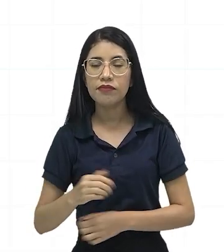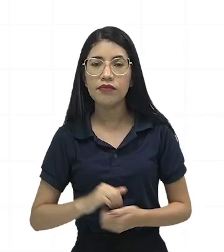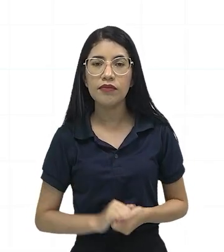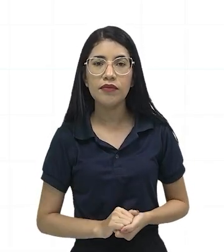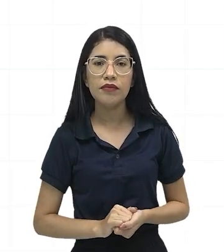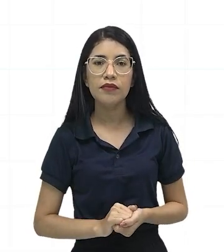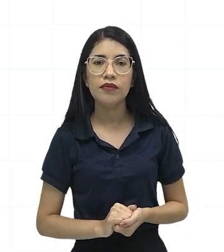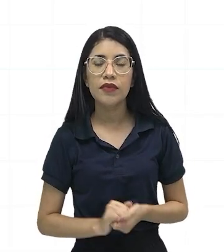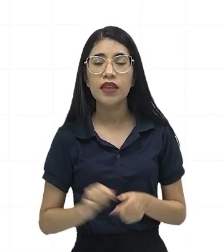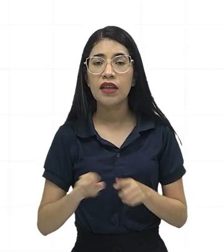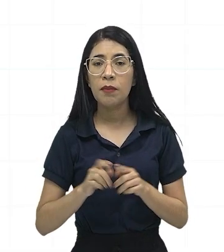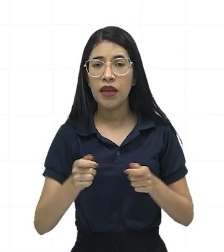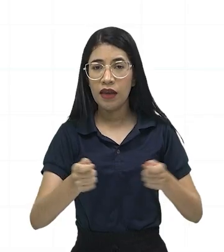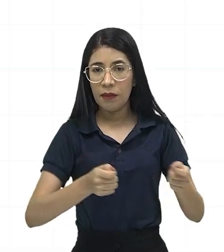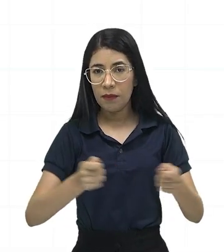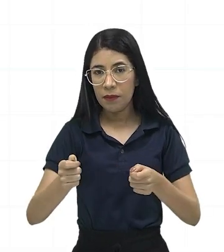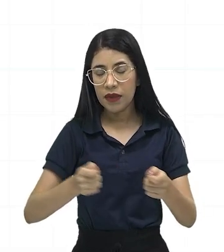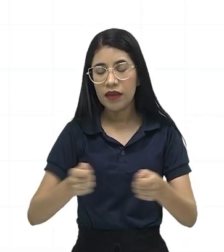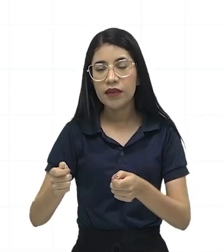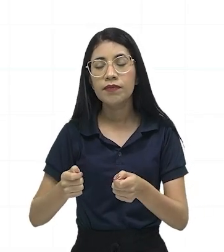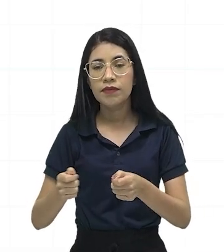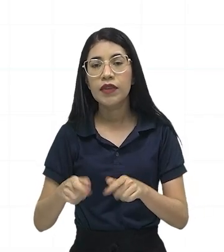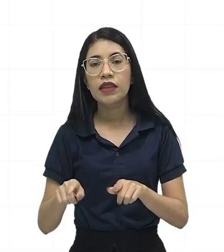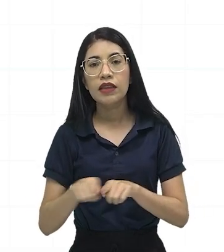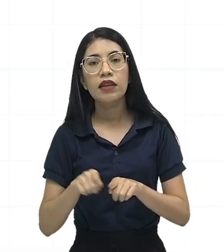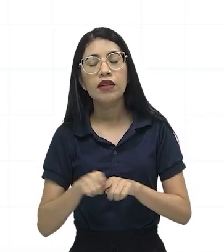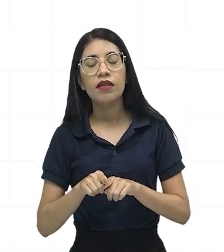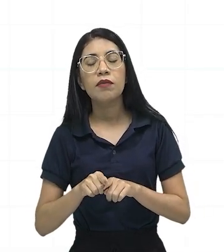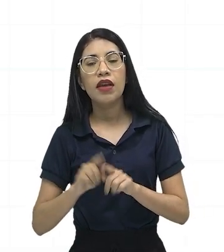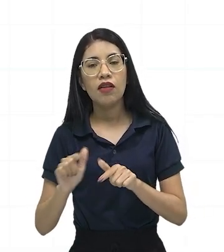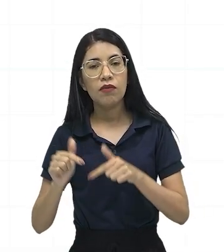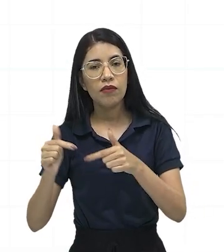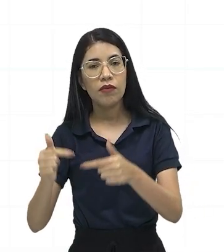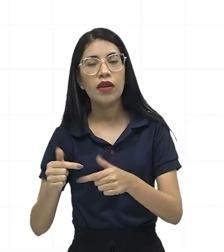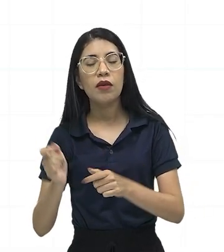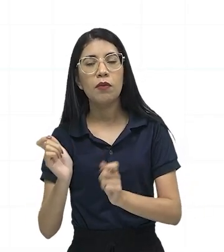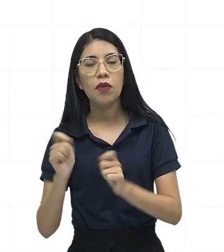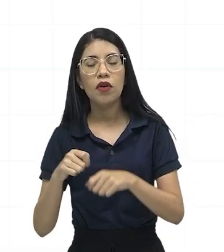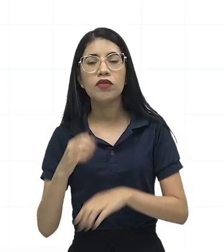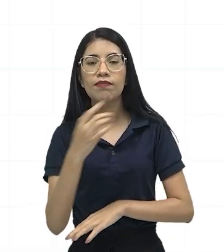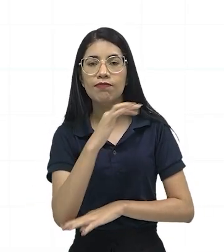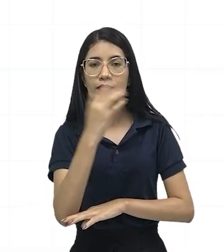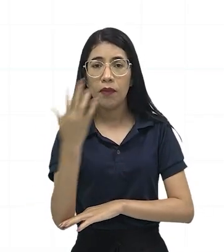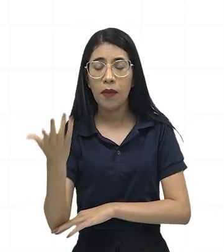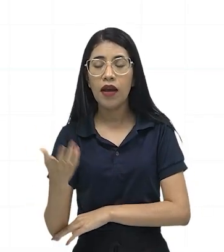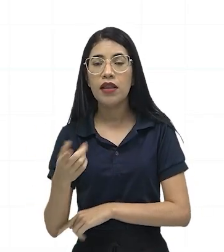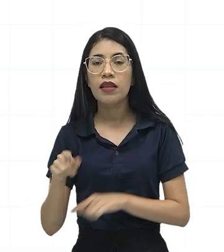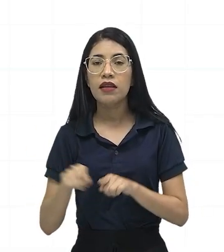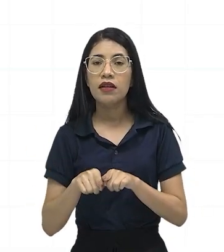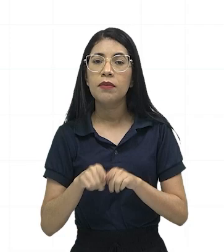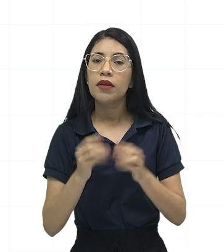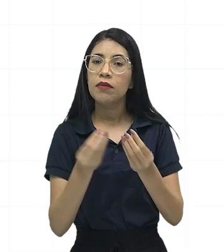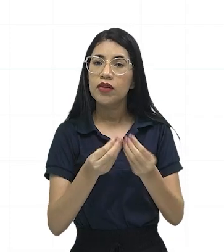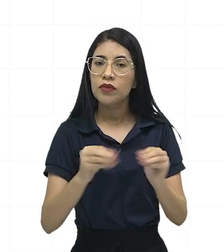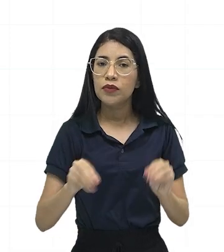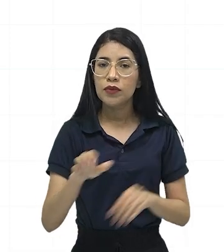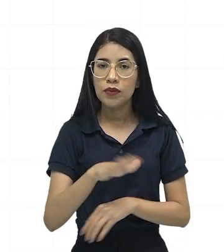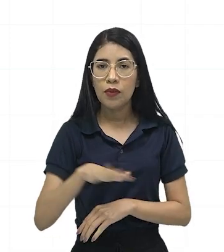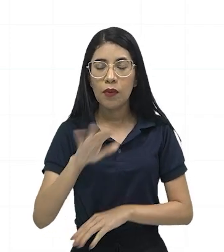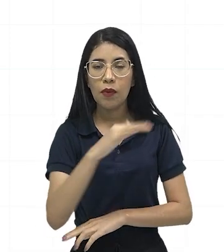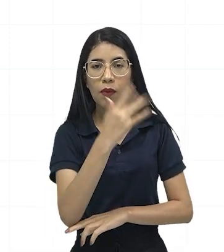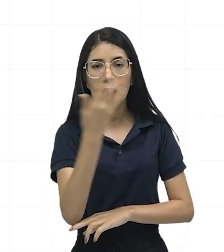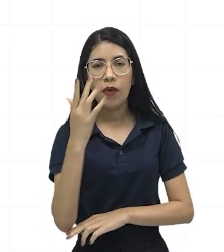E a mineração. A mineração é uma atividade que causa desmatamento e prejuízo para o meio ambiente de